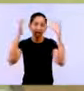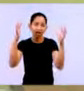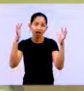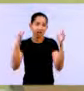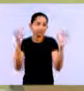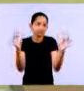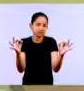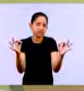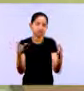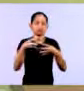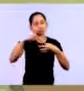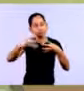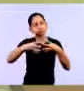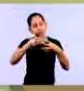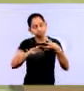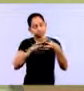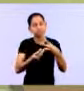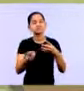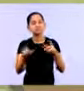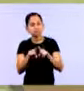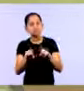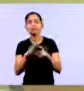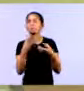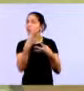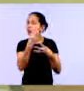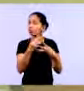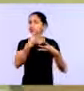as características da competência, que são bastante também.